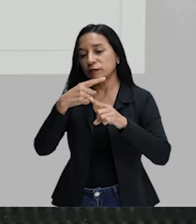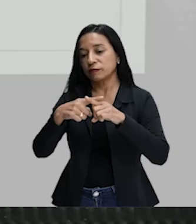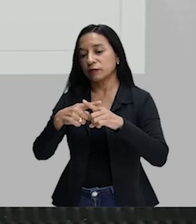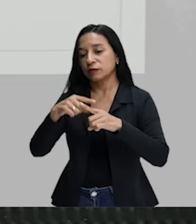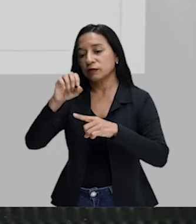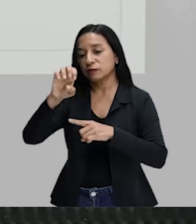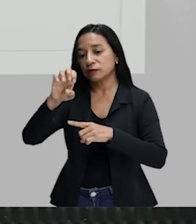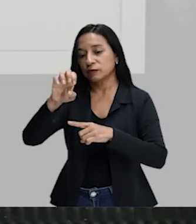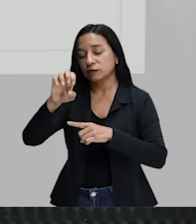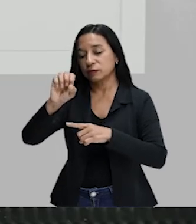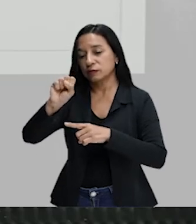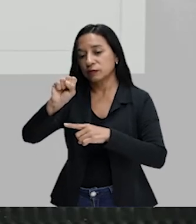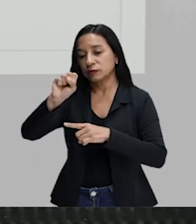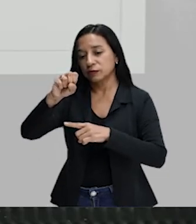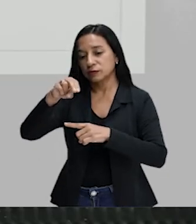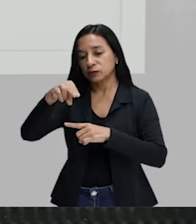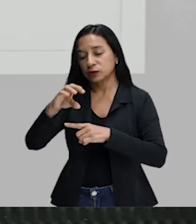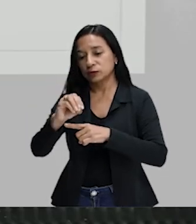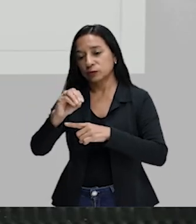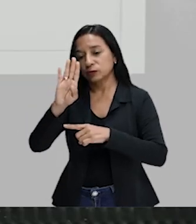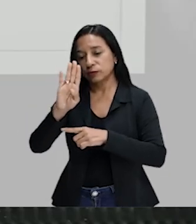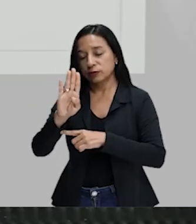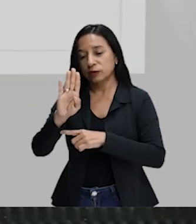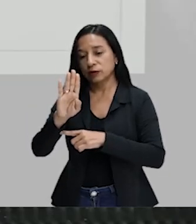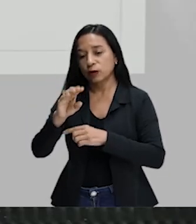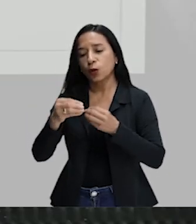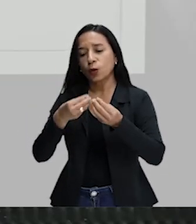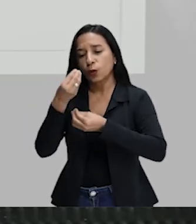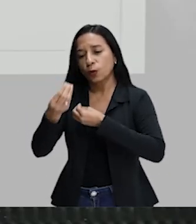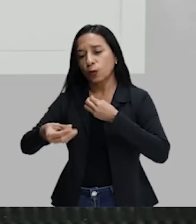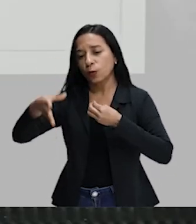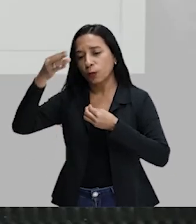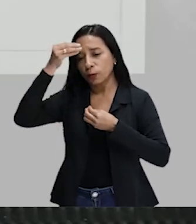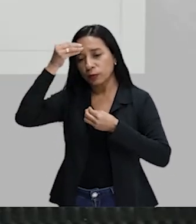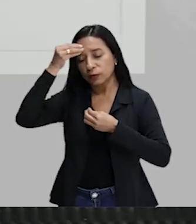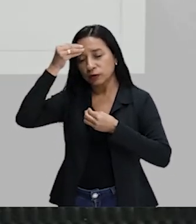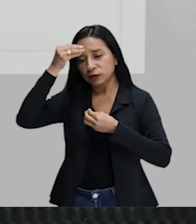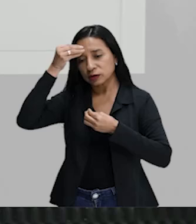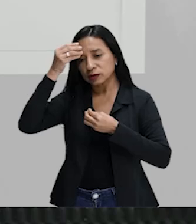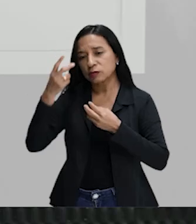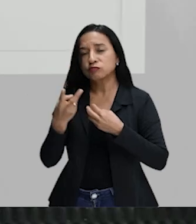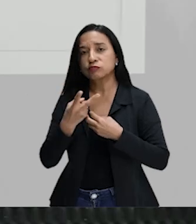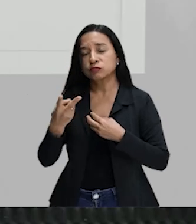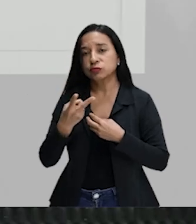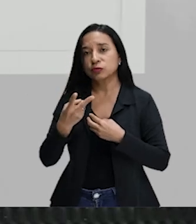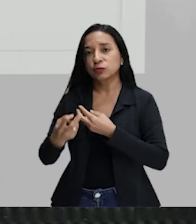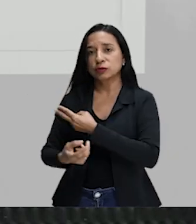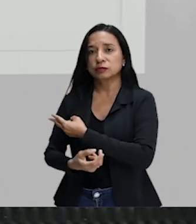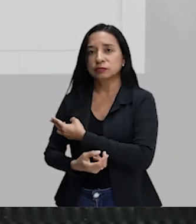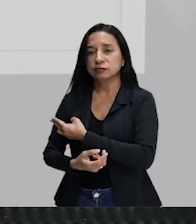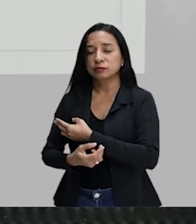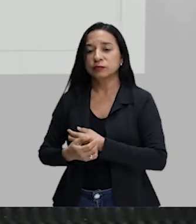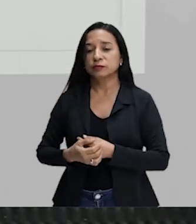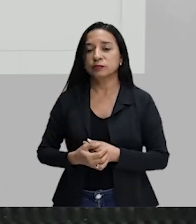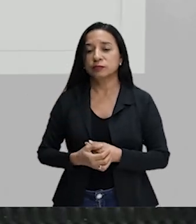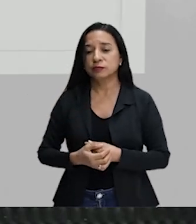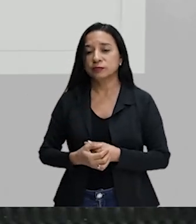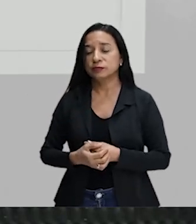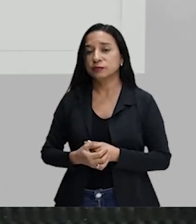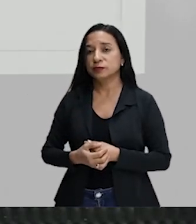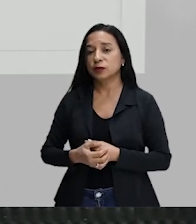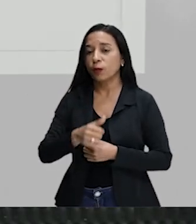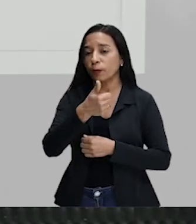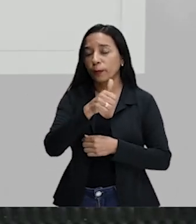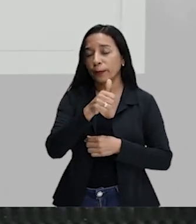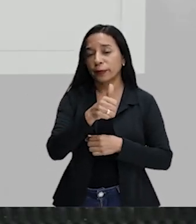B. Uma maneira que eu memorizo essas coisas do seno e cosseno, né? É assim, no seno, você percebe